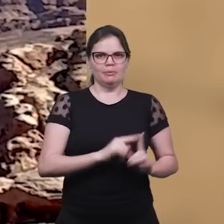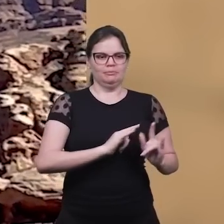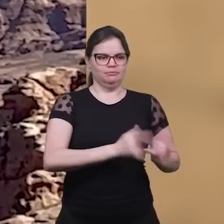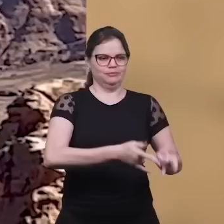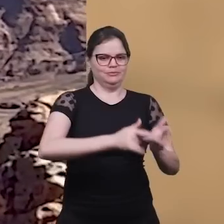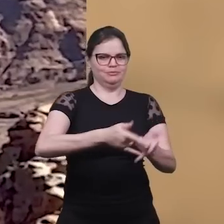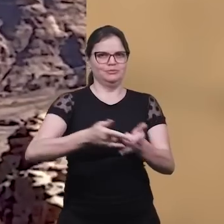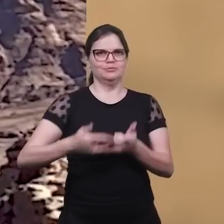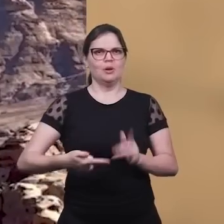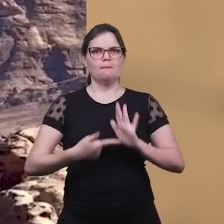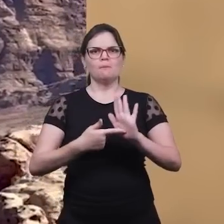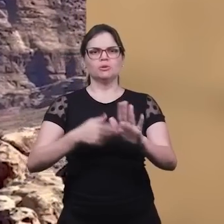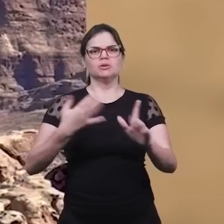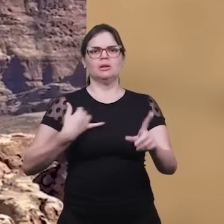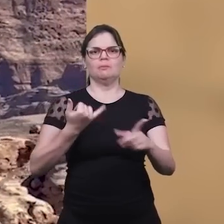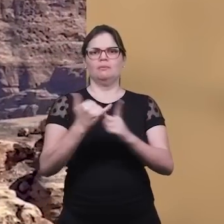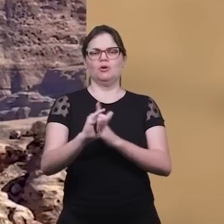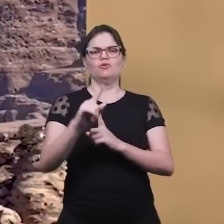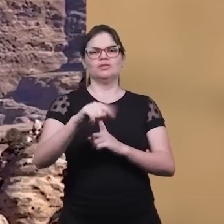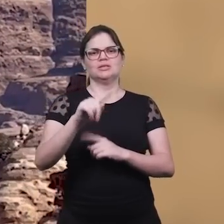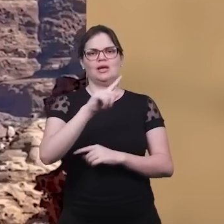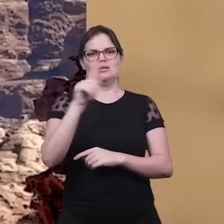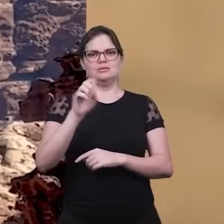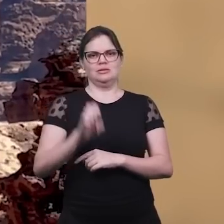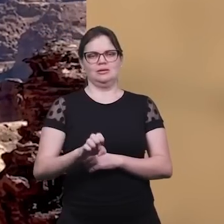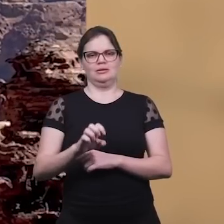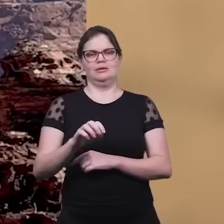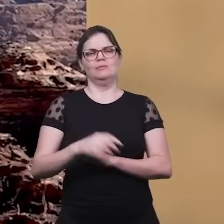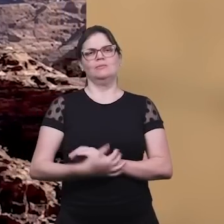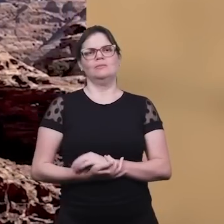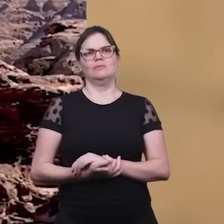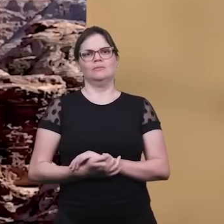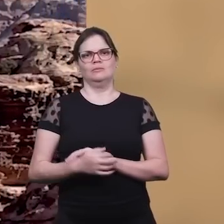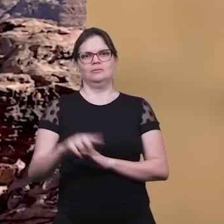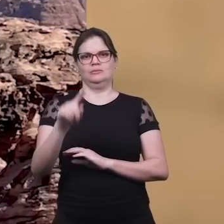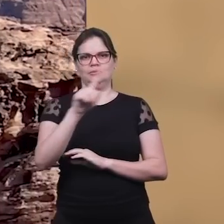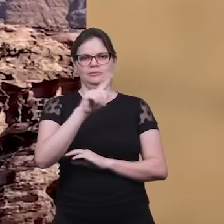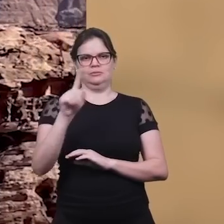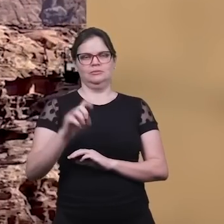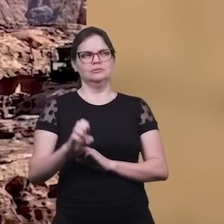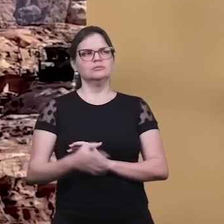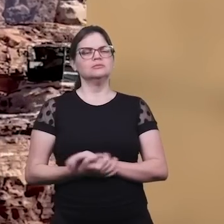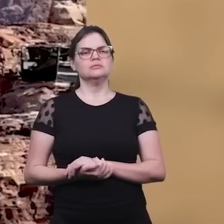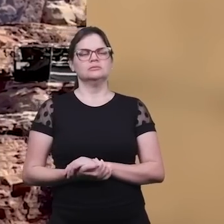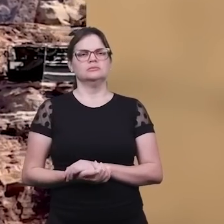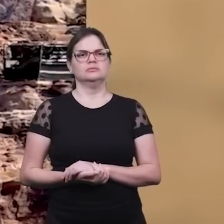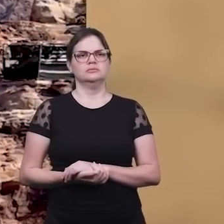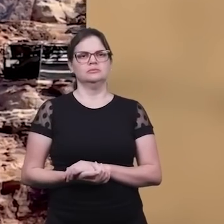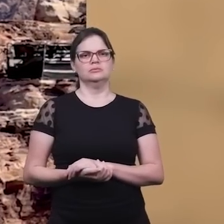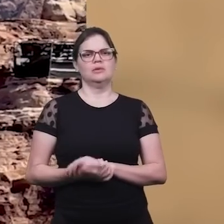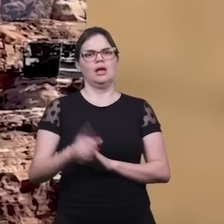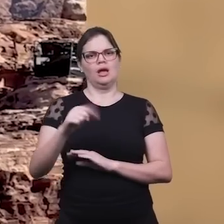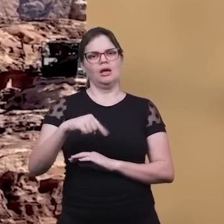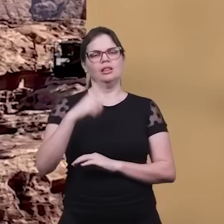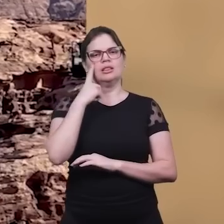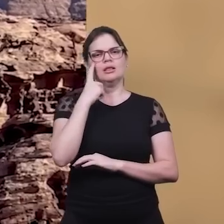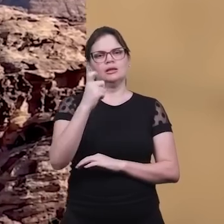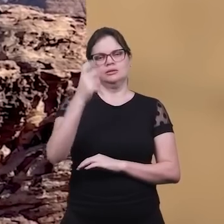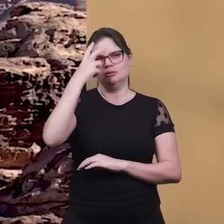né? Exatamente. Então é interessante lembrar que essa cidade de Edom, ela pensou